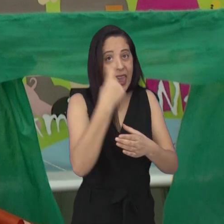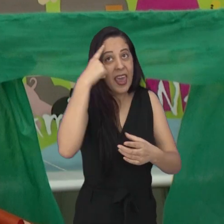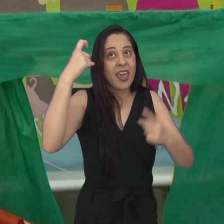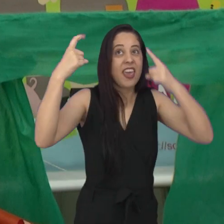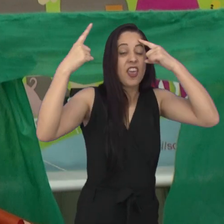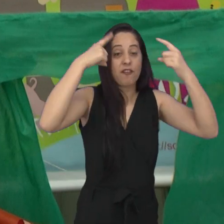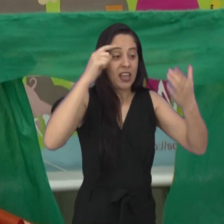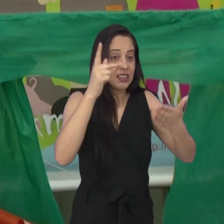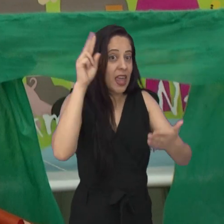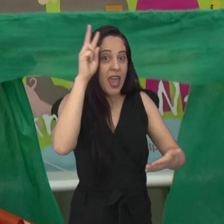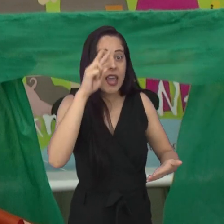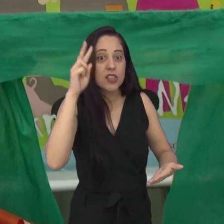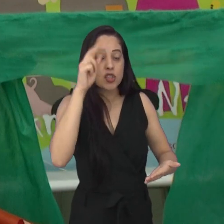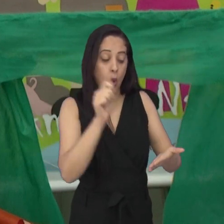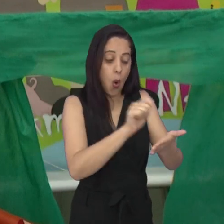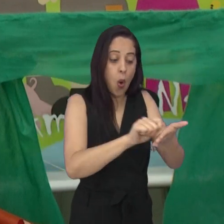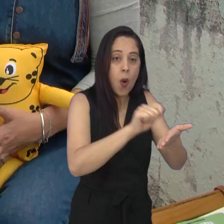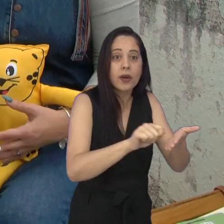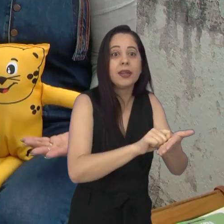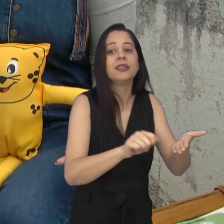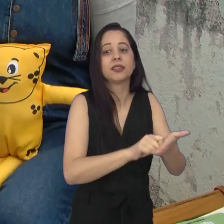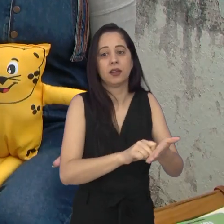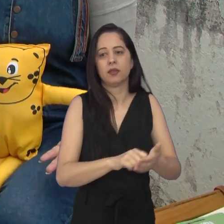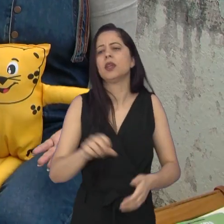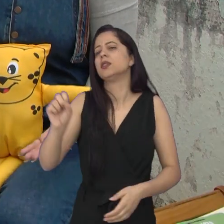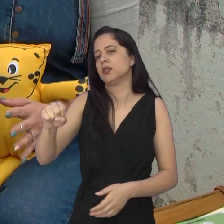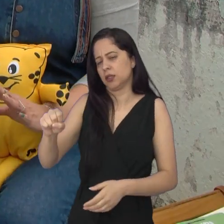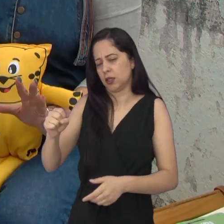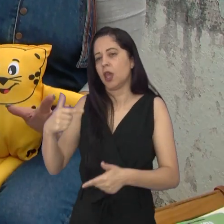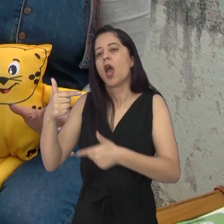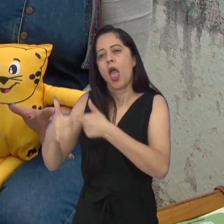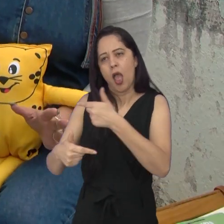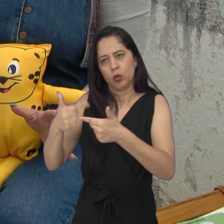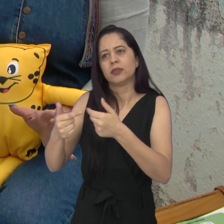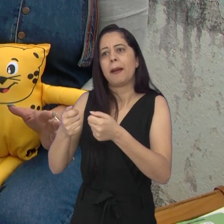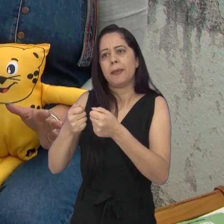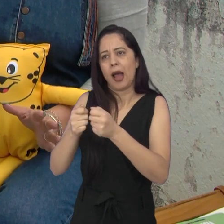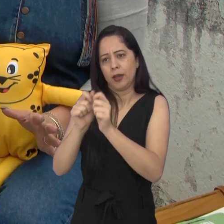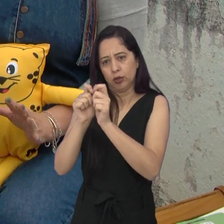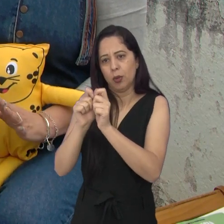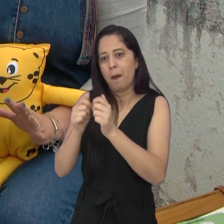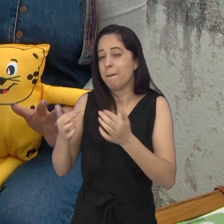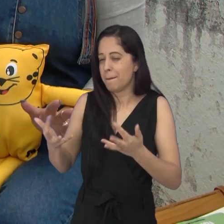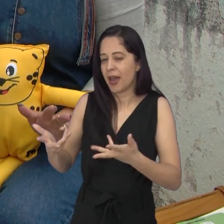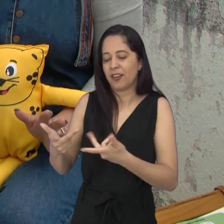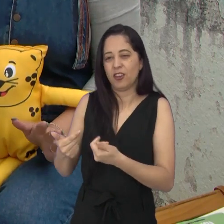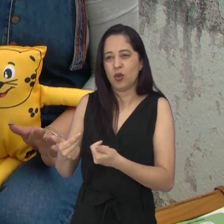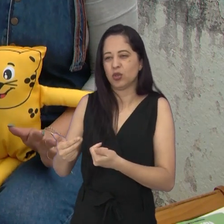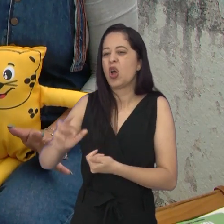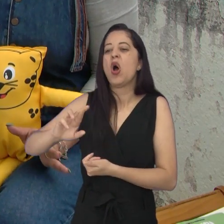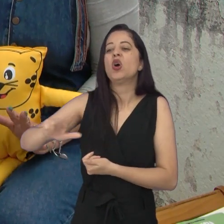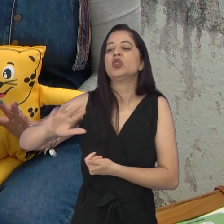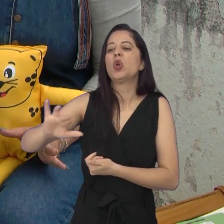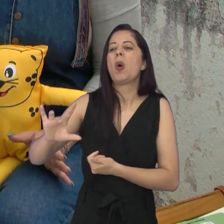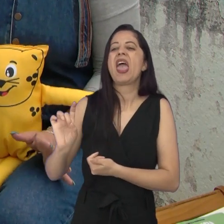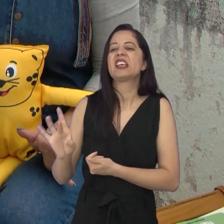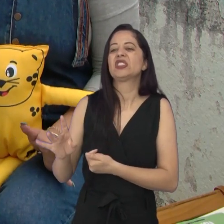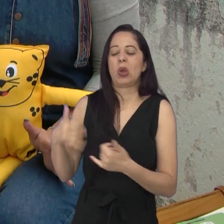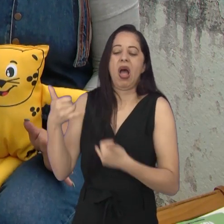criei a história, né? Tem um trabalho... É um trabalho amplo, né? A gente já pôde perceber. Não é só diversão